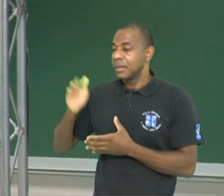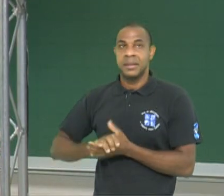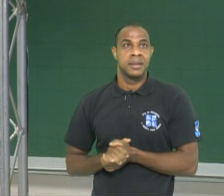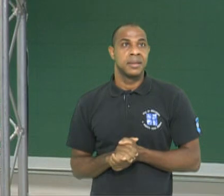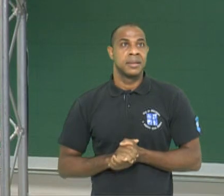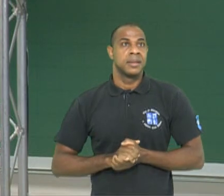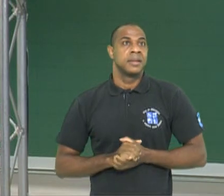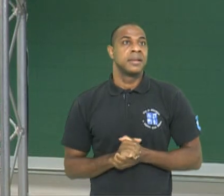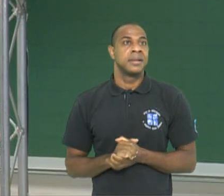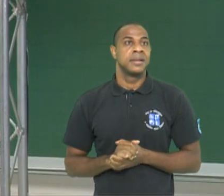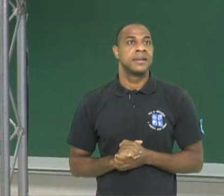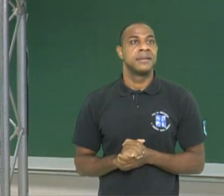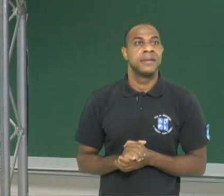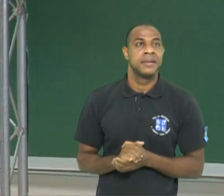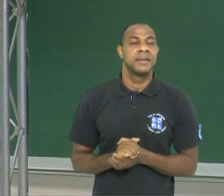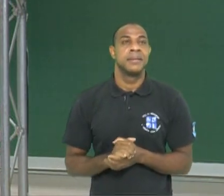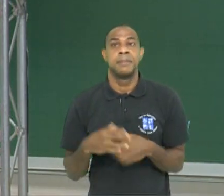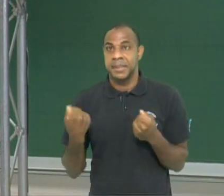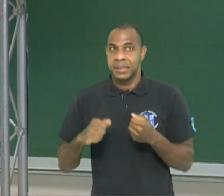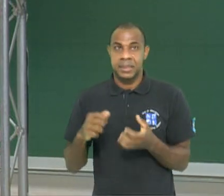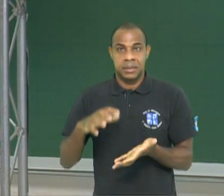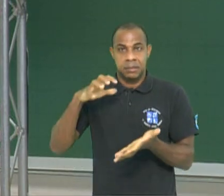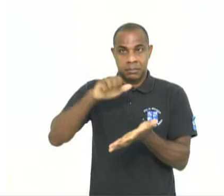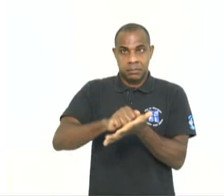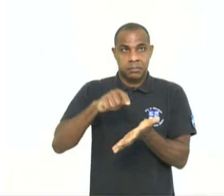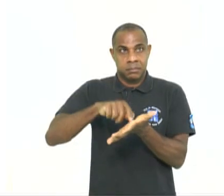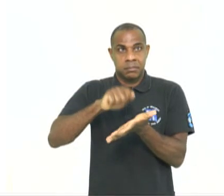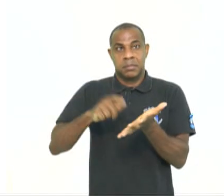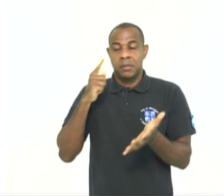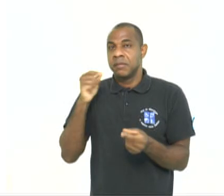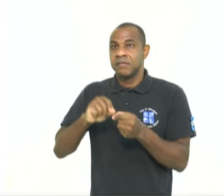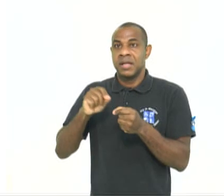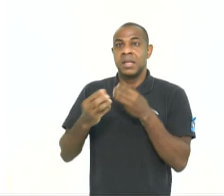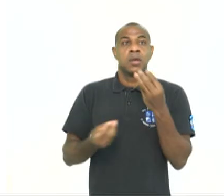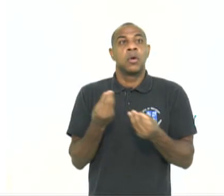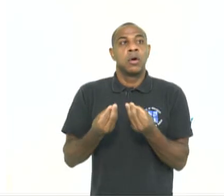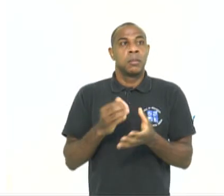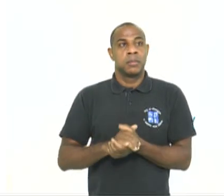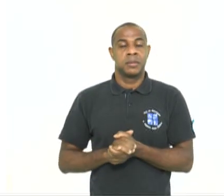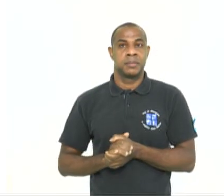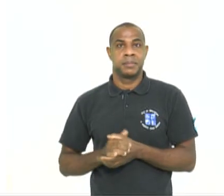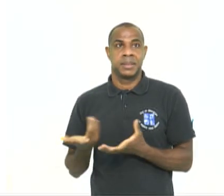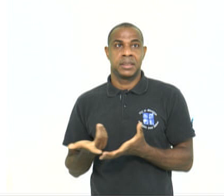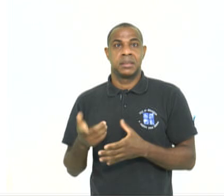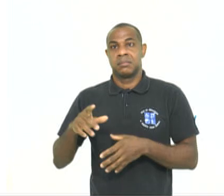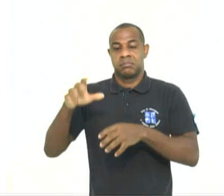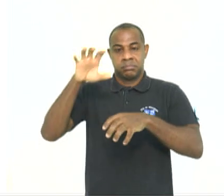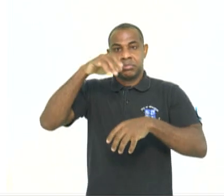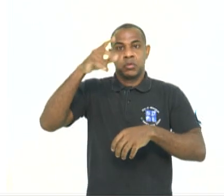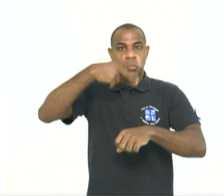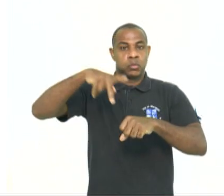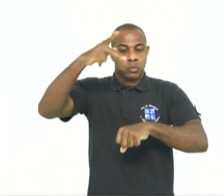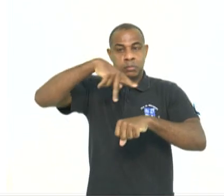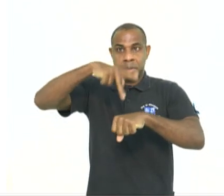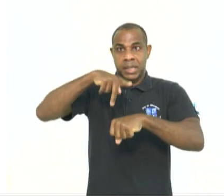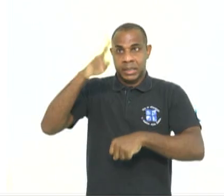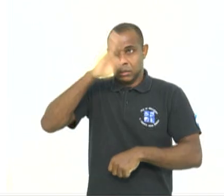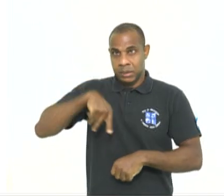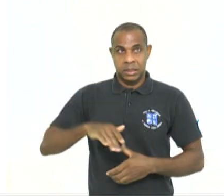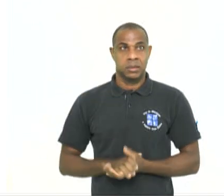Medula Óssea. Beleza, então precisa se cadastrar no REDOME. O cadastro é feito nos principais hemocentros do país.